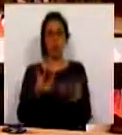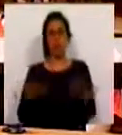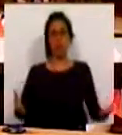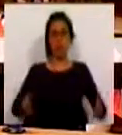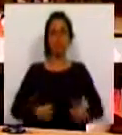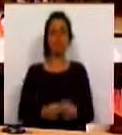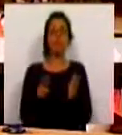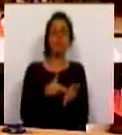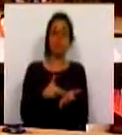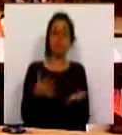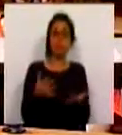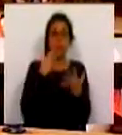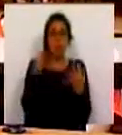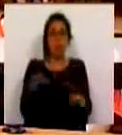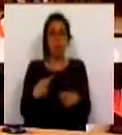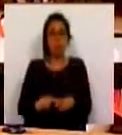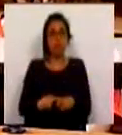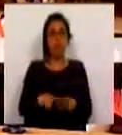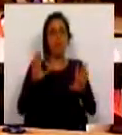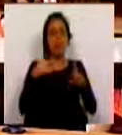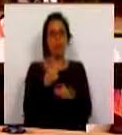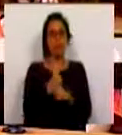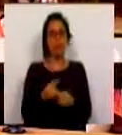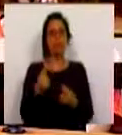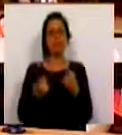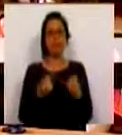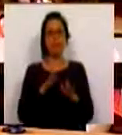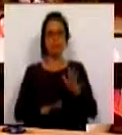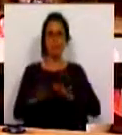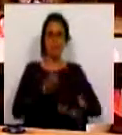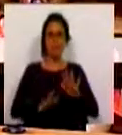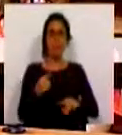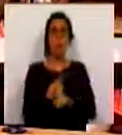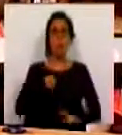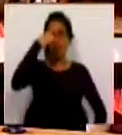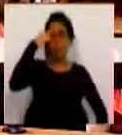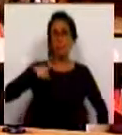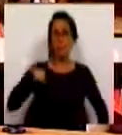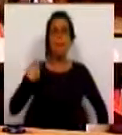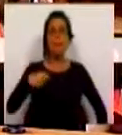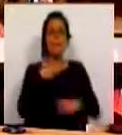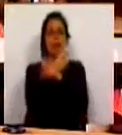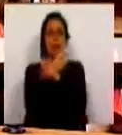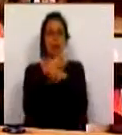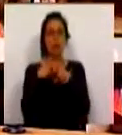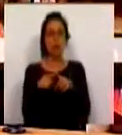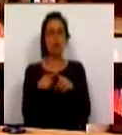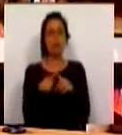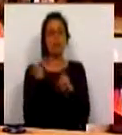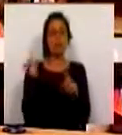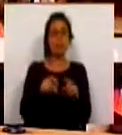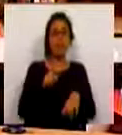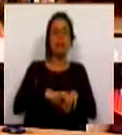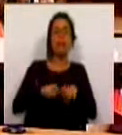portanto, aguardado com natural interesse, mas também com alguma reserva. Sabemos que a presidência austríaca ocorre